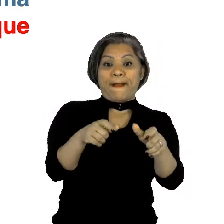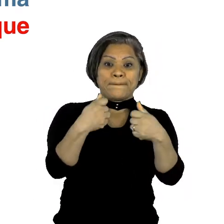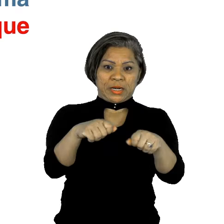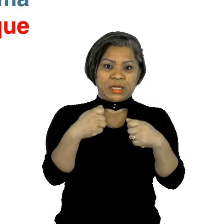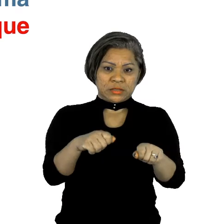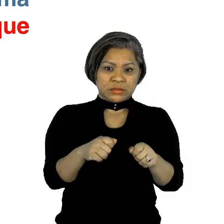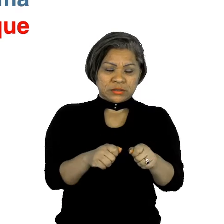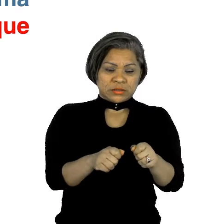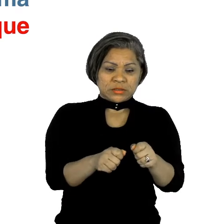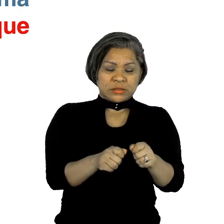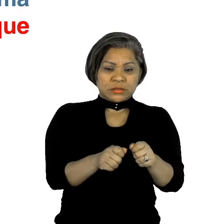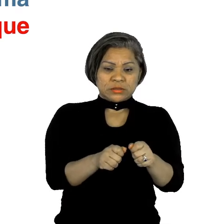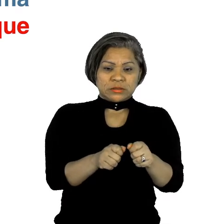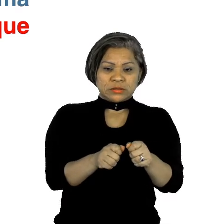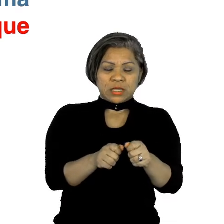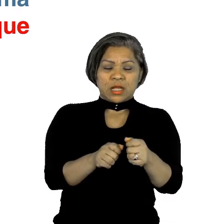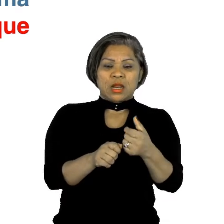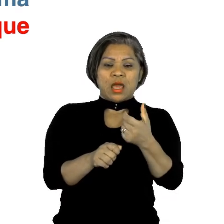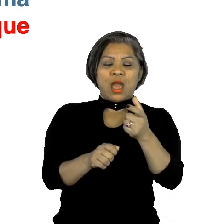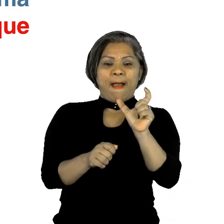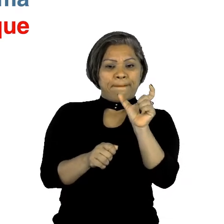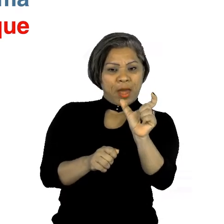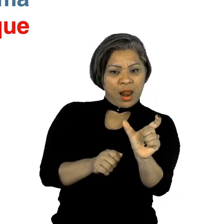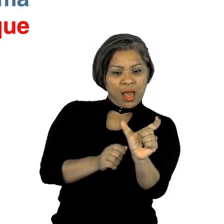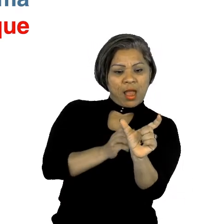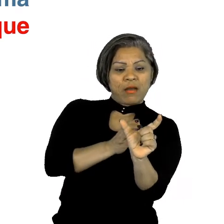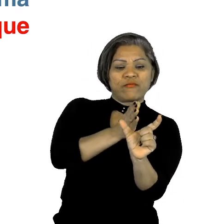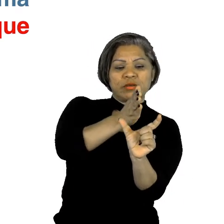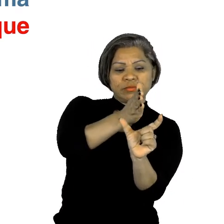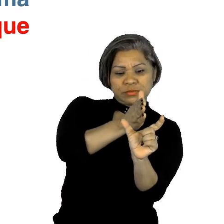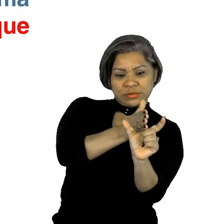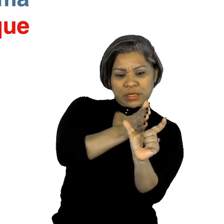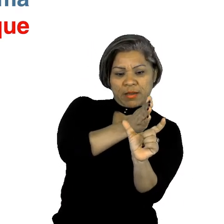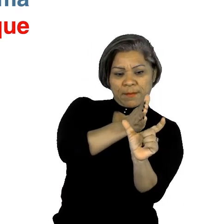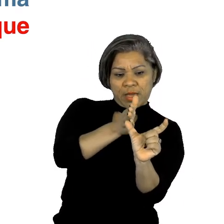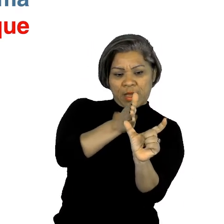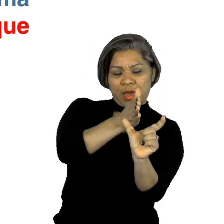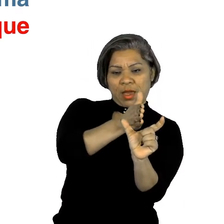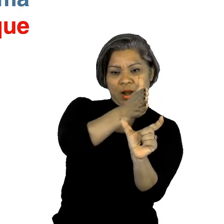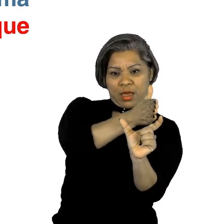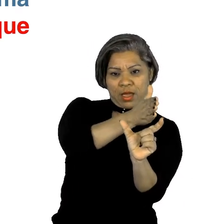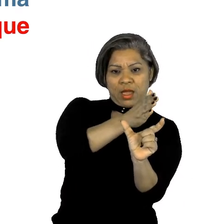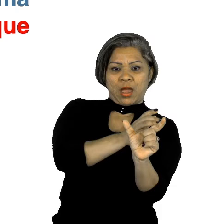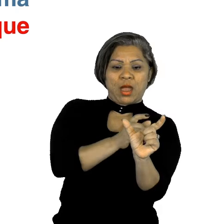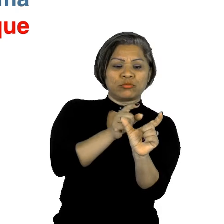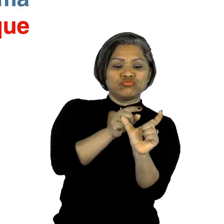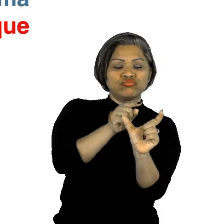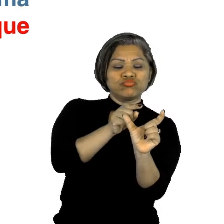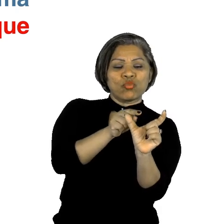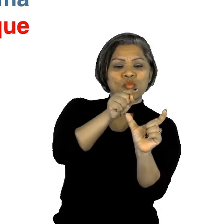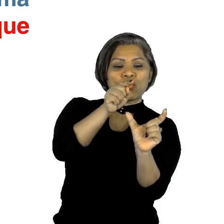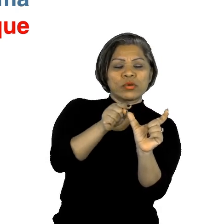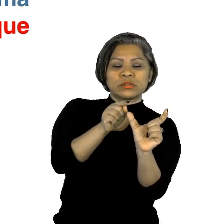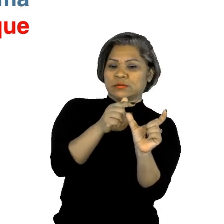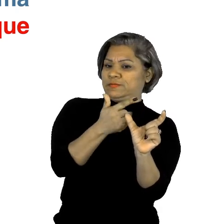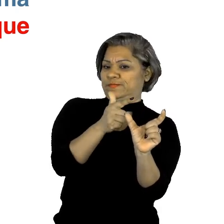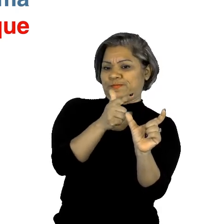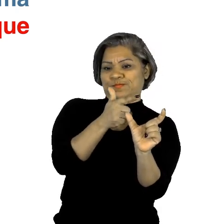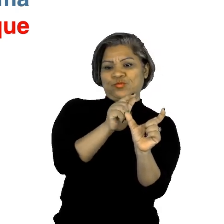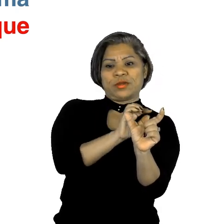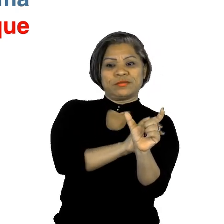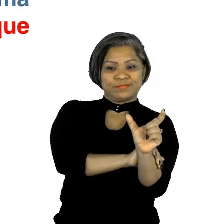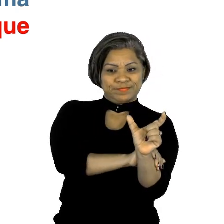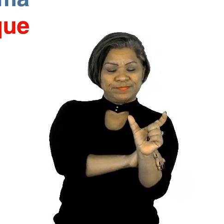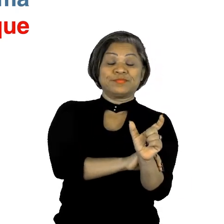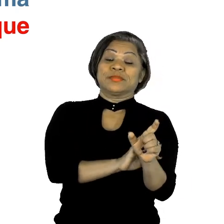separado sem acento, ok? Primeira regrinha. E aí, se você usa o porquê junto,